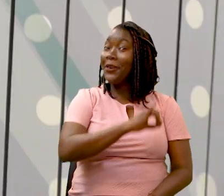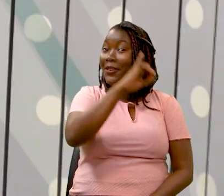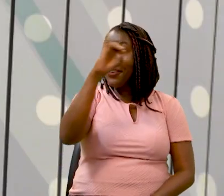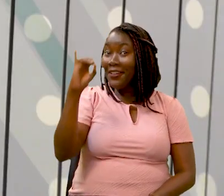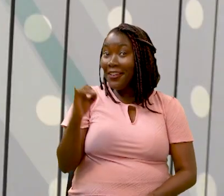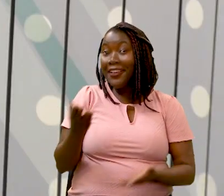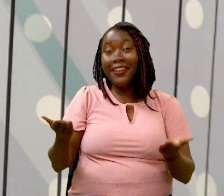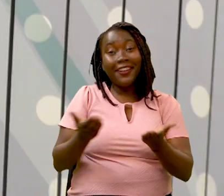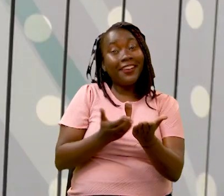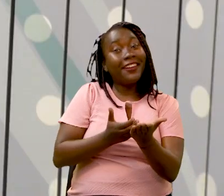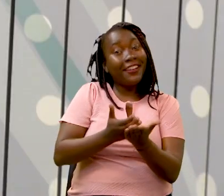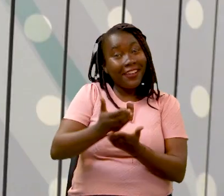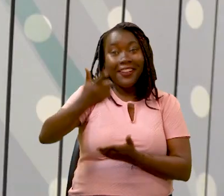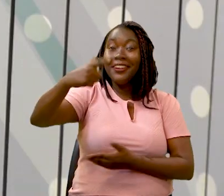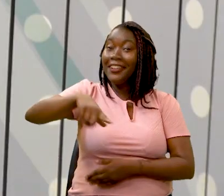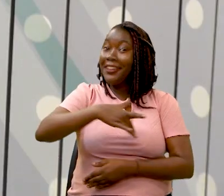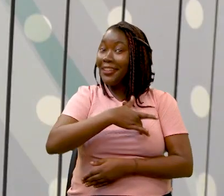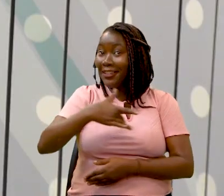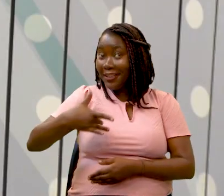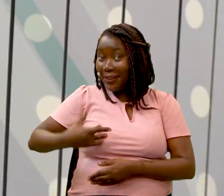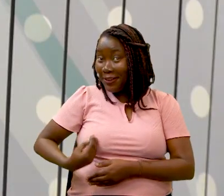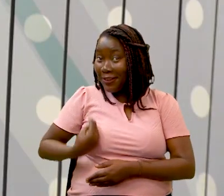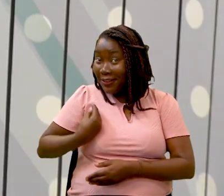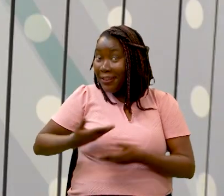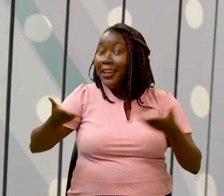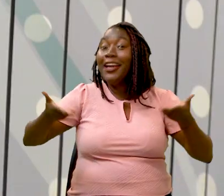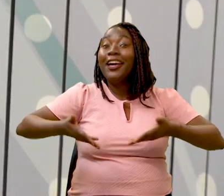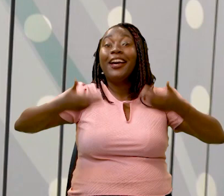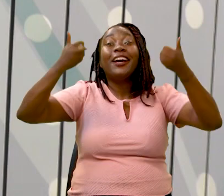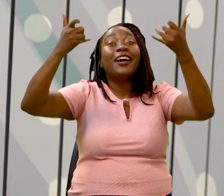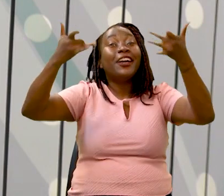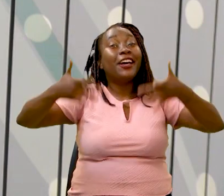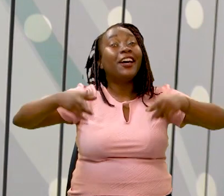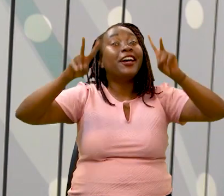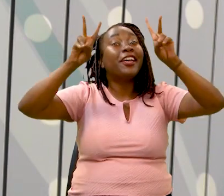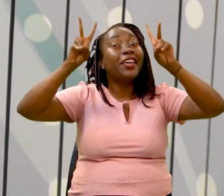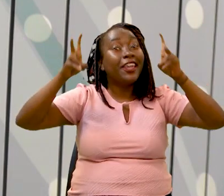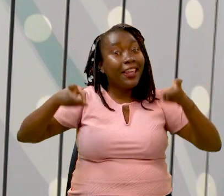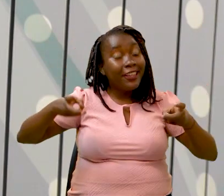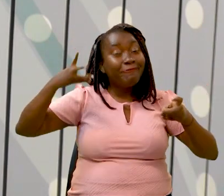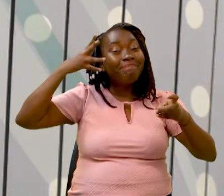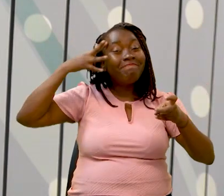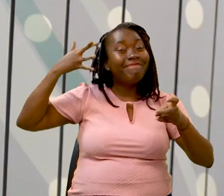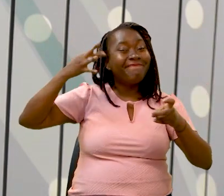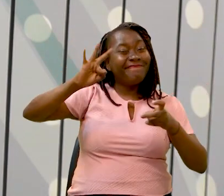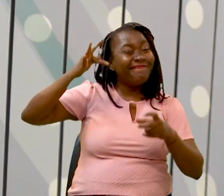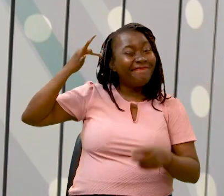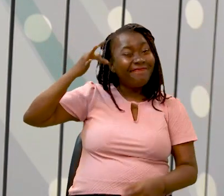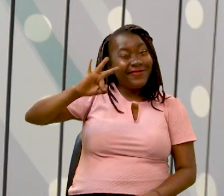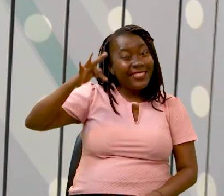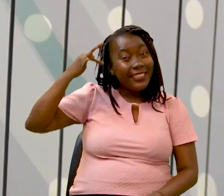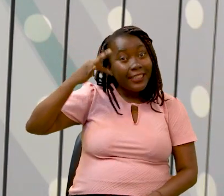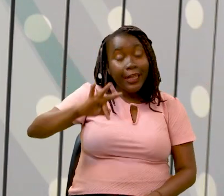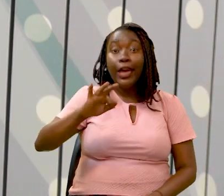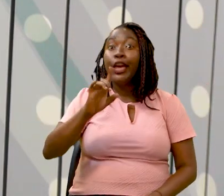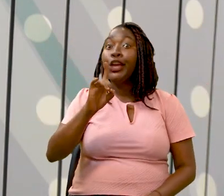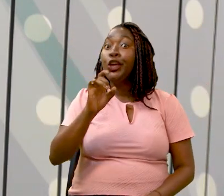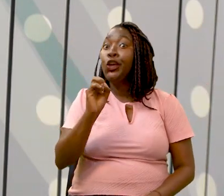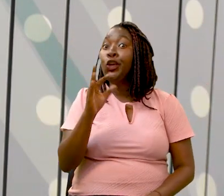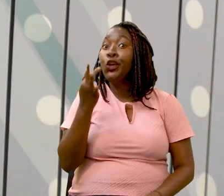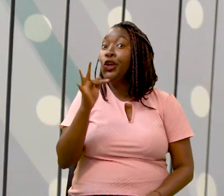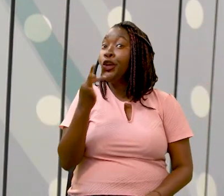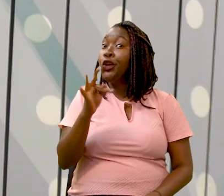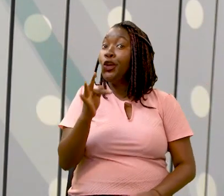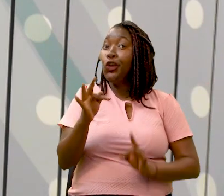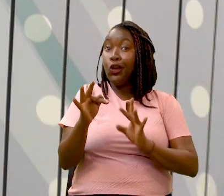Olá, está começando mais um Saúde à Vida e hoje nós vamos falar sobre enxaqueca e dores de cabeça.